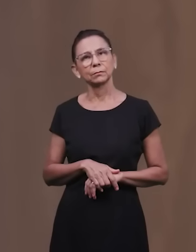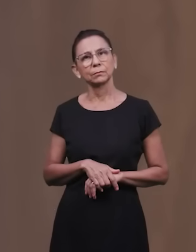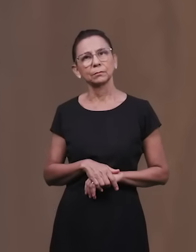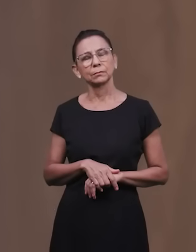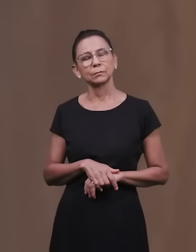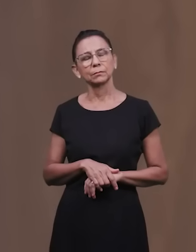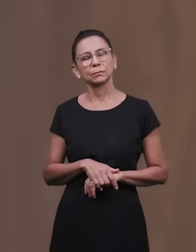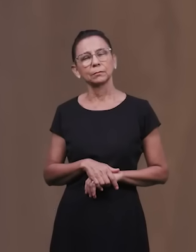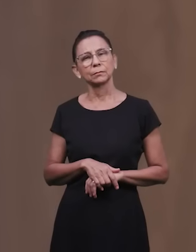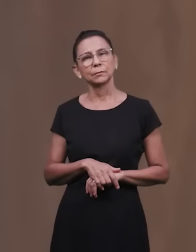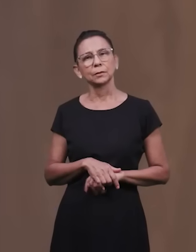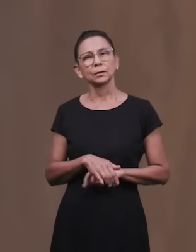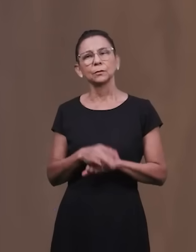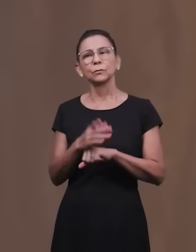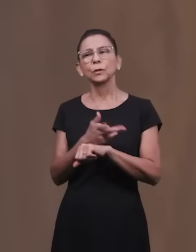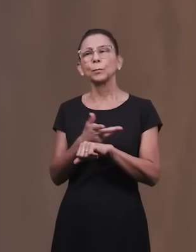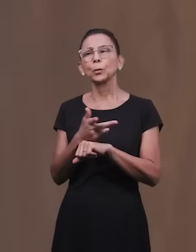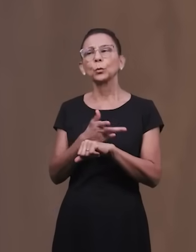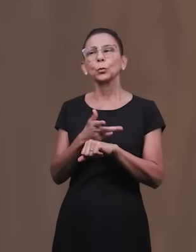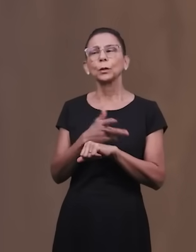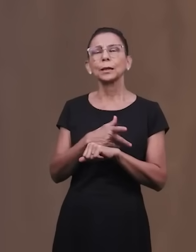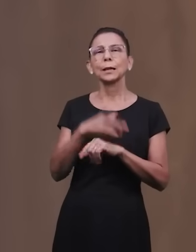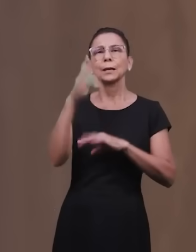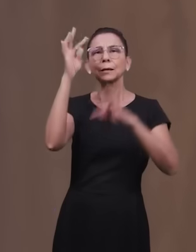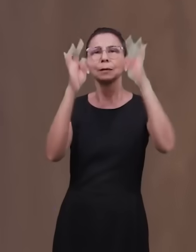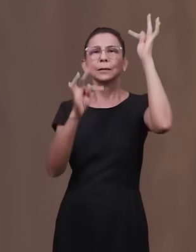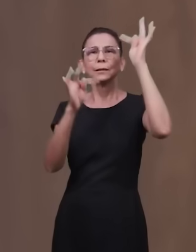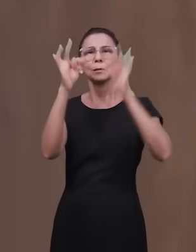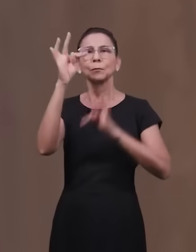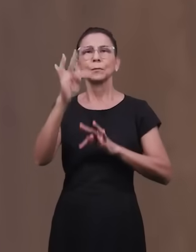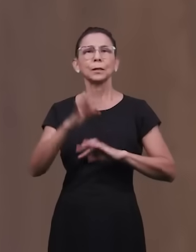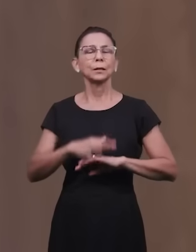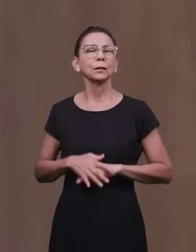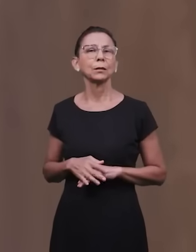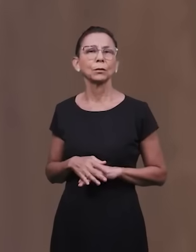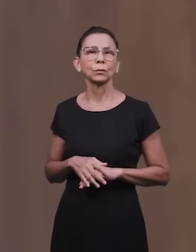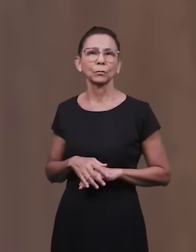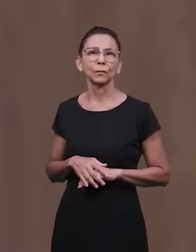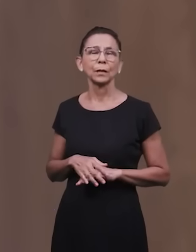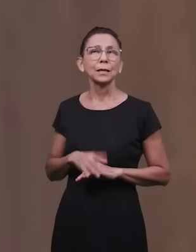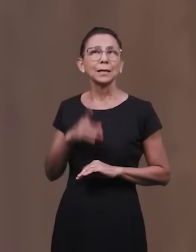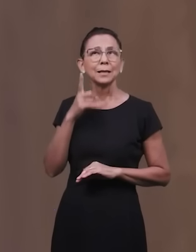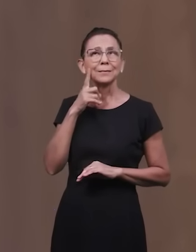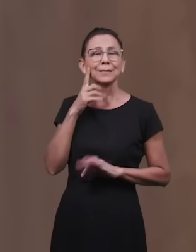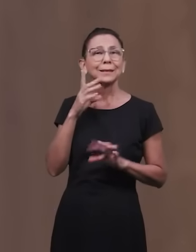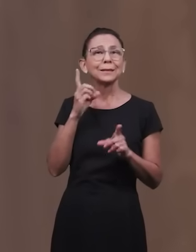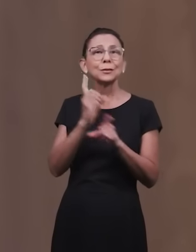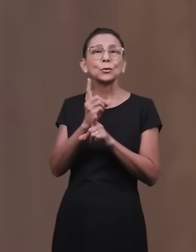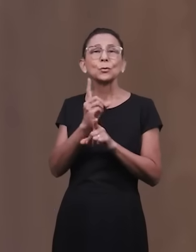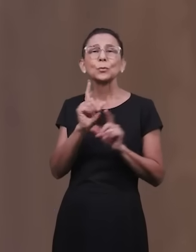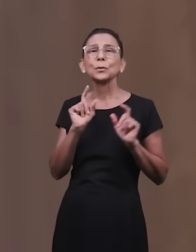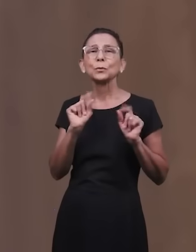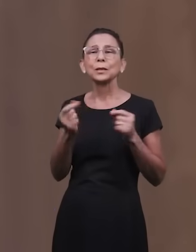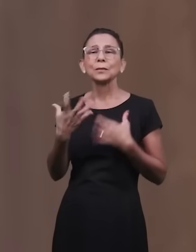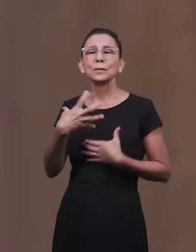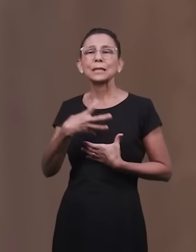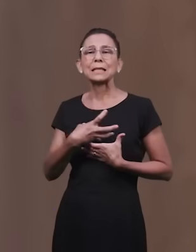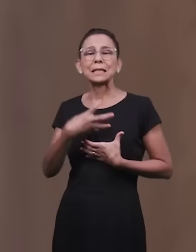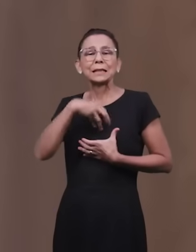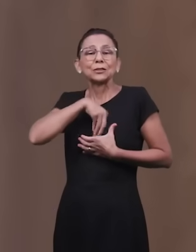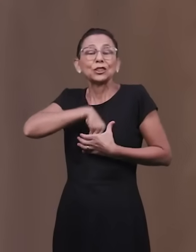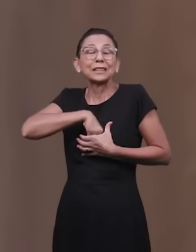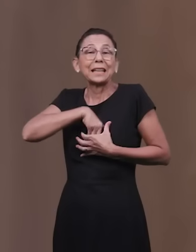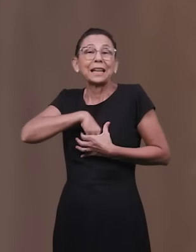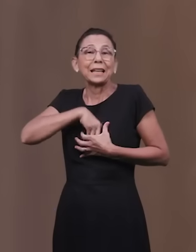seu tratamento. Ele vai te fazer bem. Vai descobrir o que é que essa mensagem quer dizer para você. O que